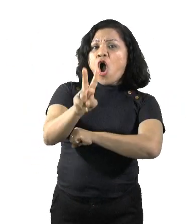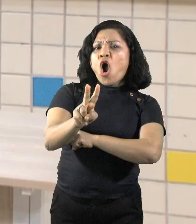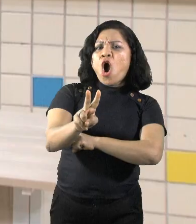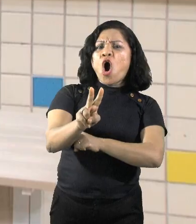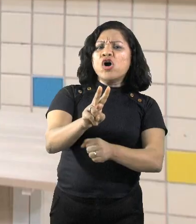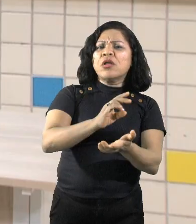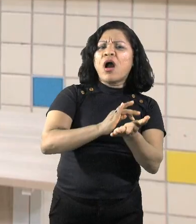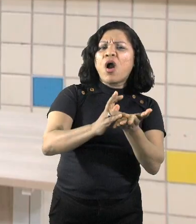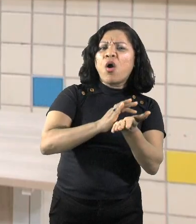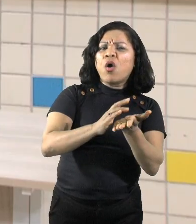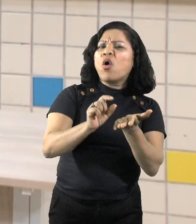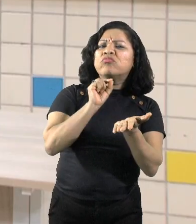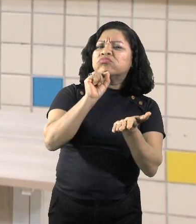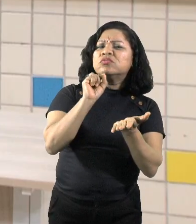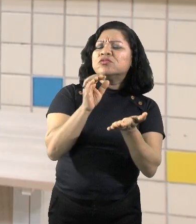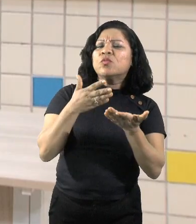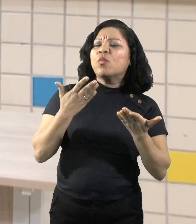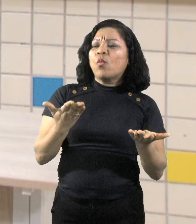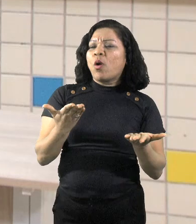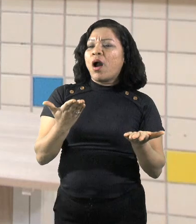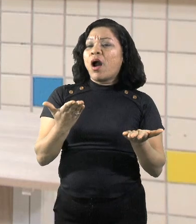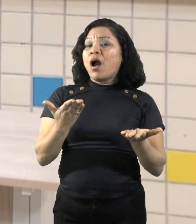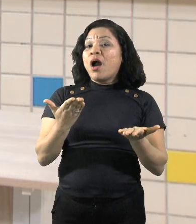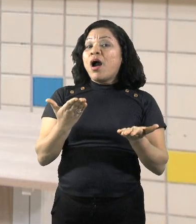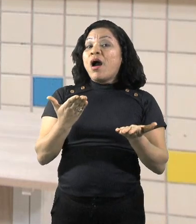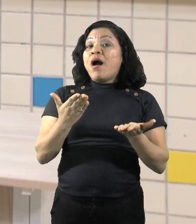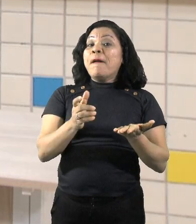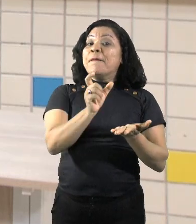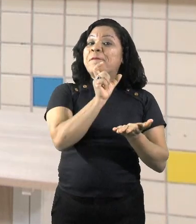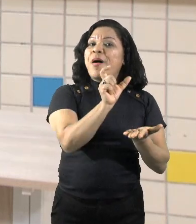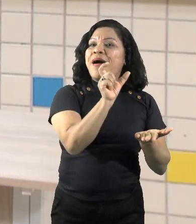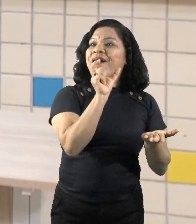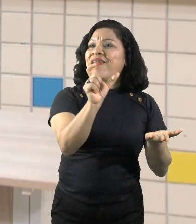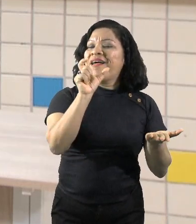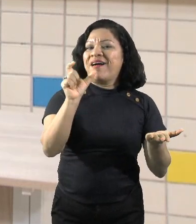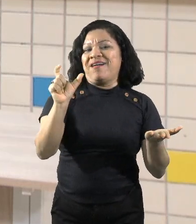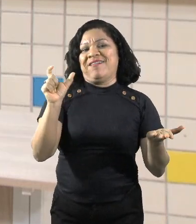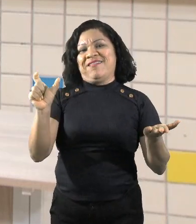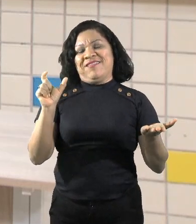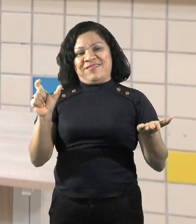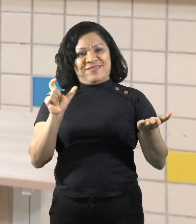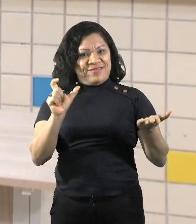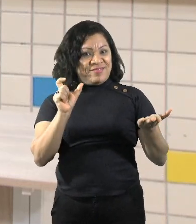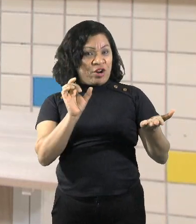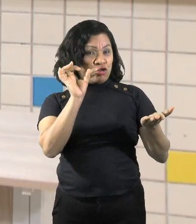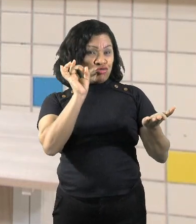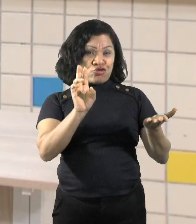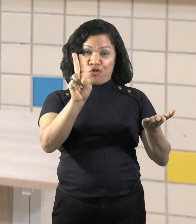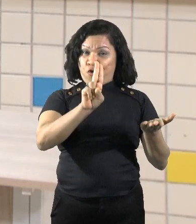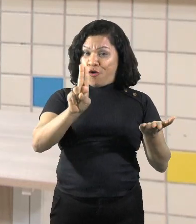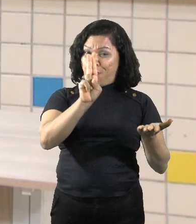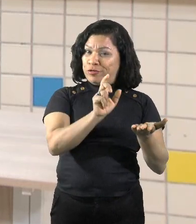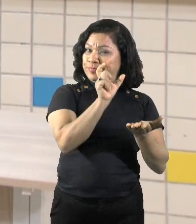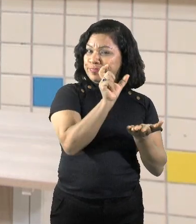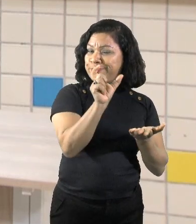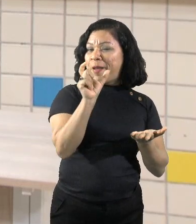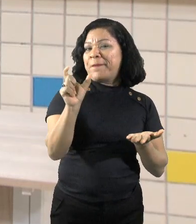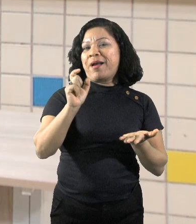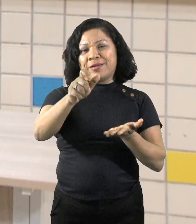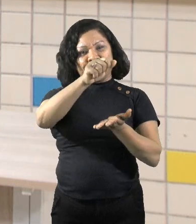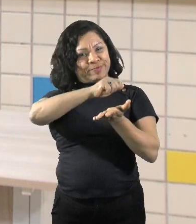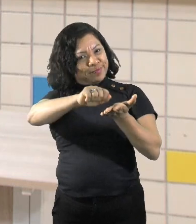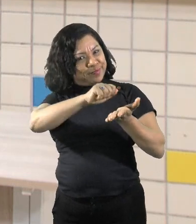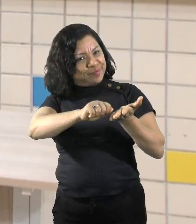está aparecendo nessa imagem? Código de palavras. Só foram usadas palavras para escrever